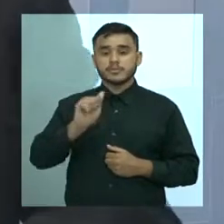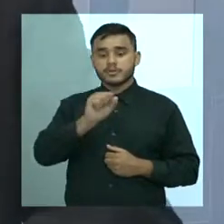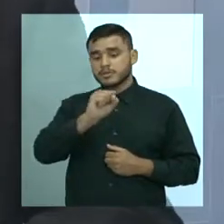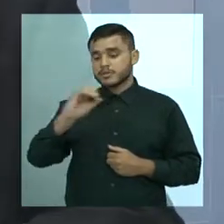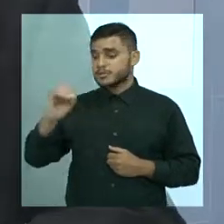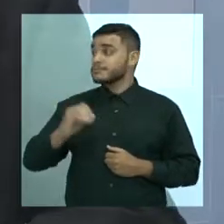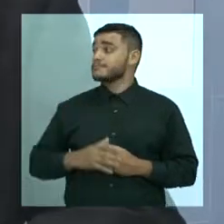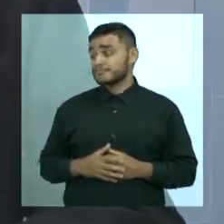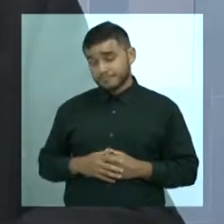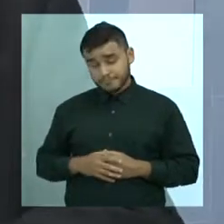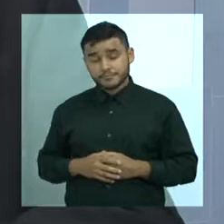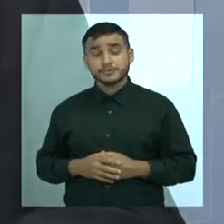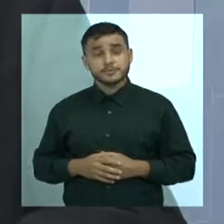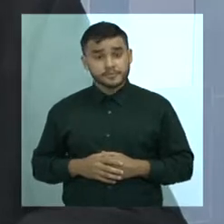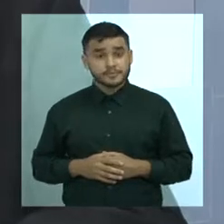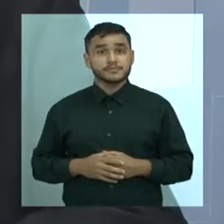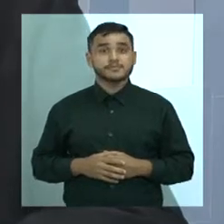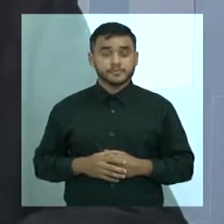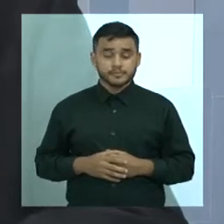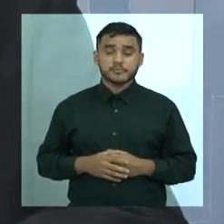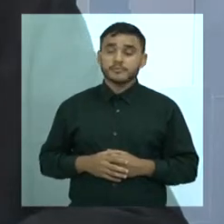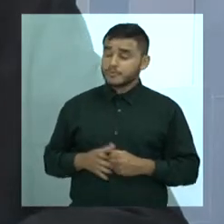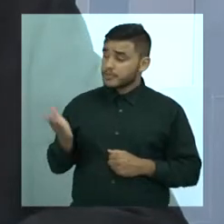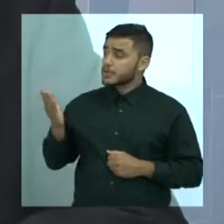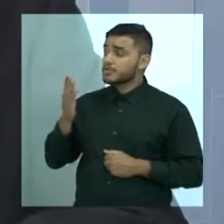Tasso Gereissati. Então, para mim, que ele interferiu.